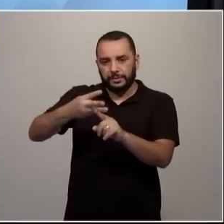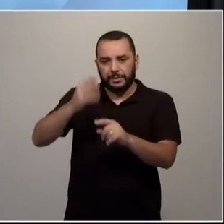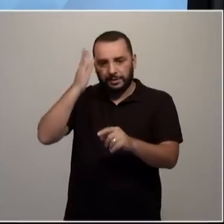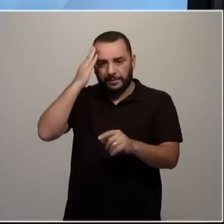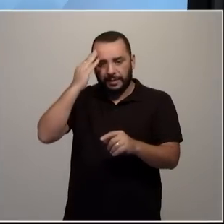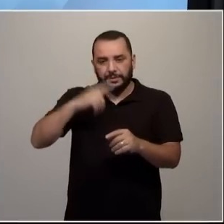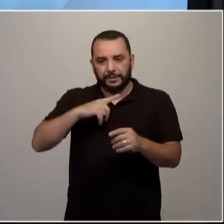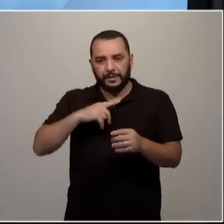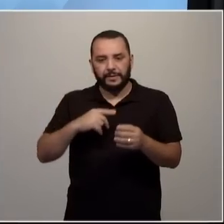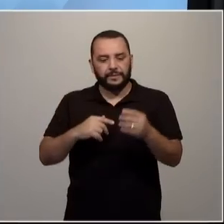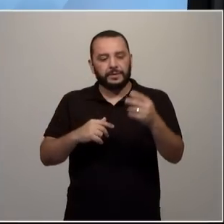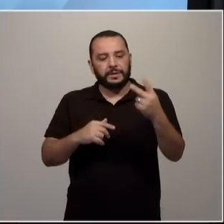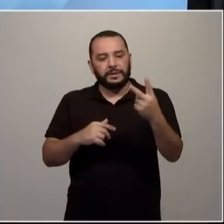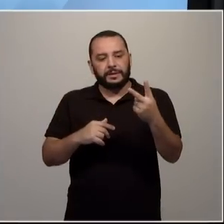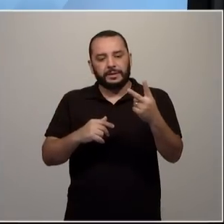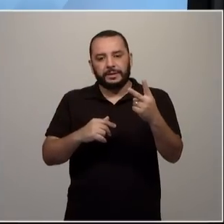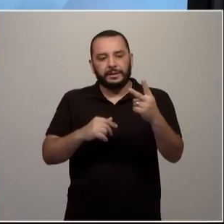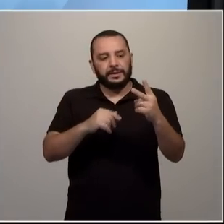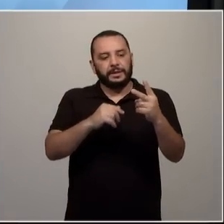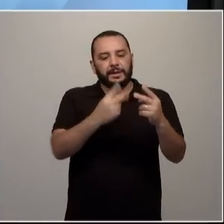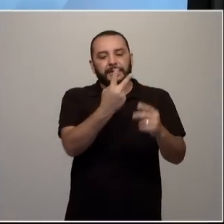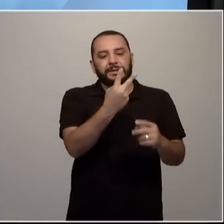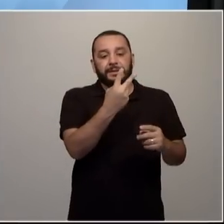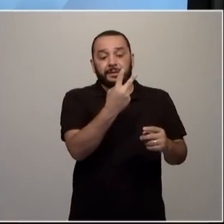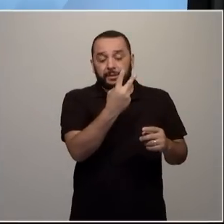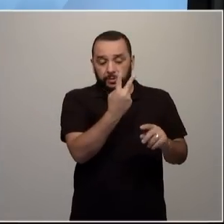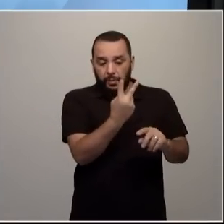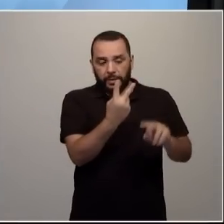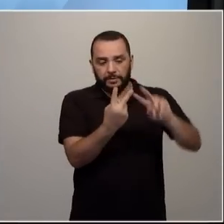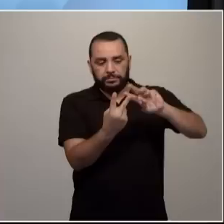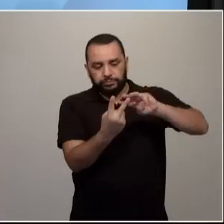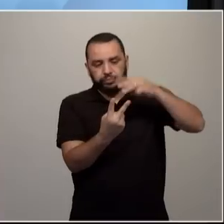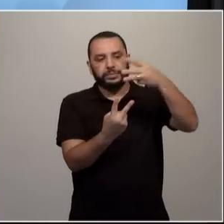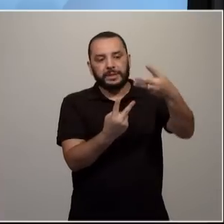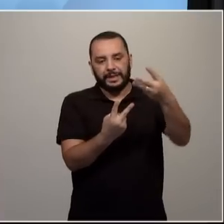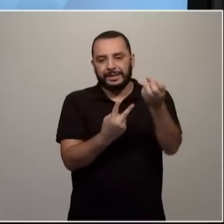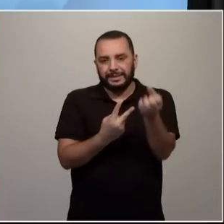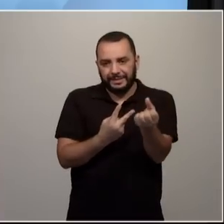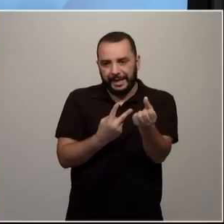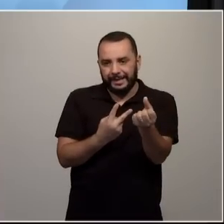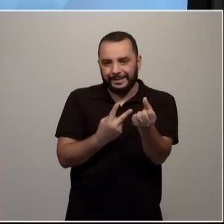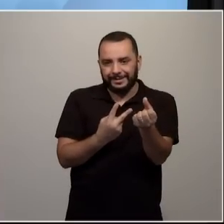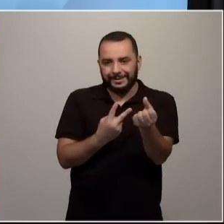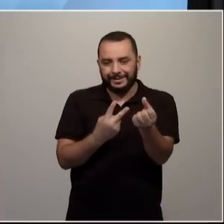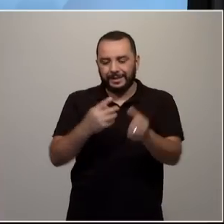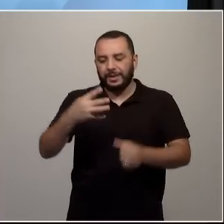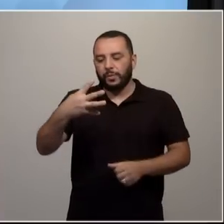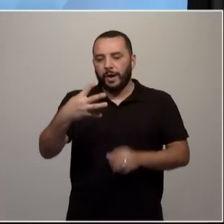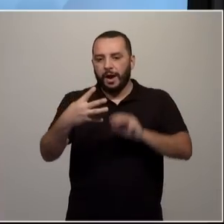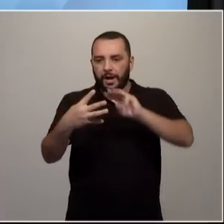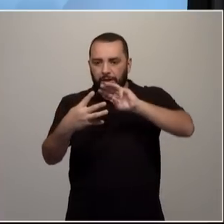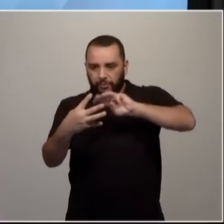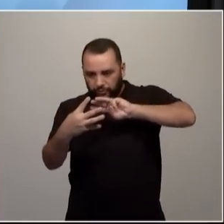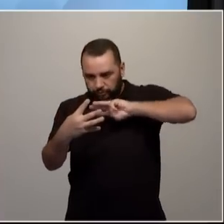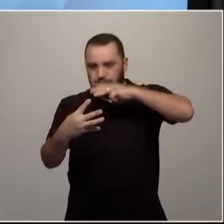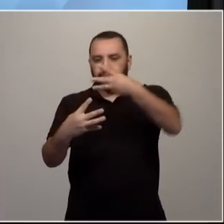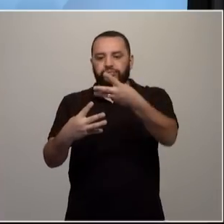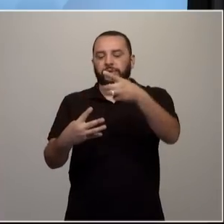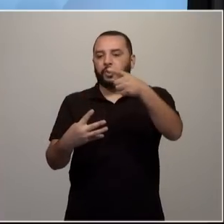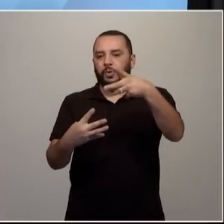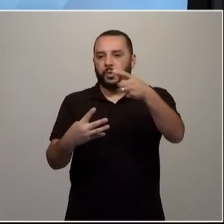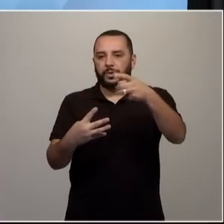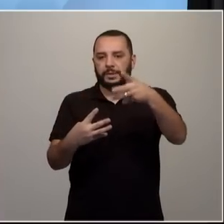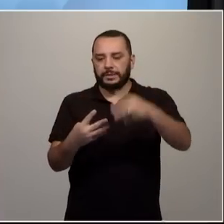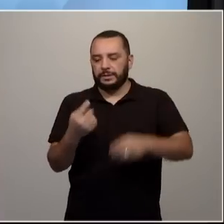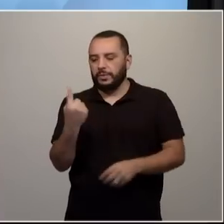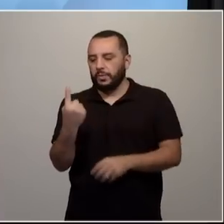6, 3 vezes 4, 12, 3 vezes menos 1, menos 3. Isso me garante que esses vetores são paralelos. E isso gera uma